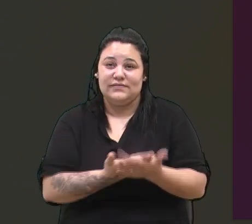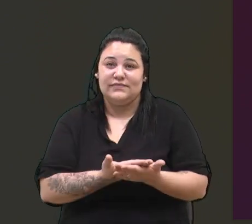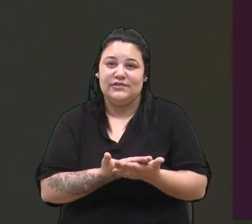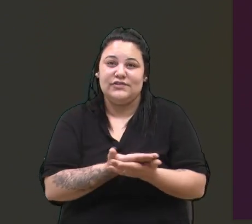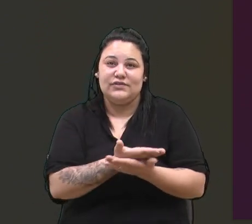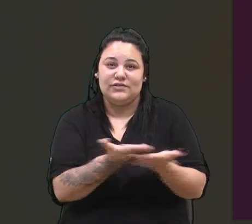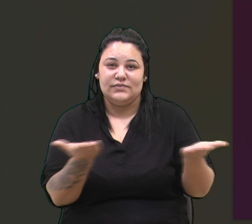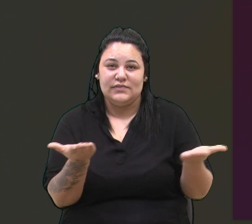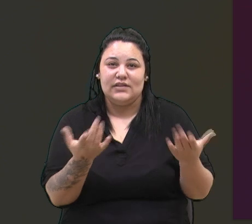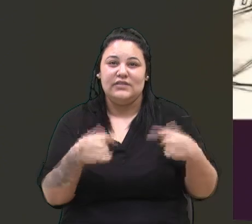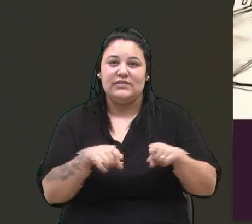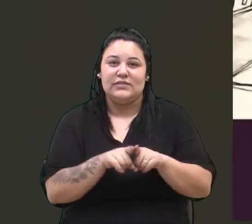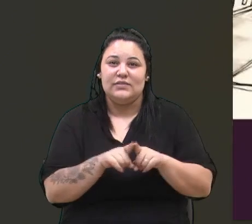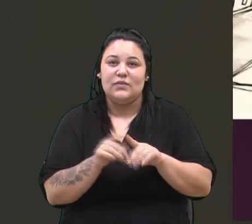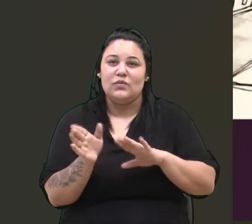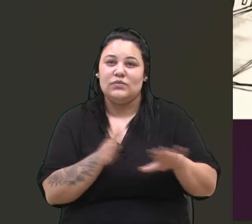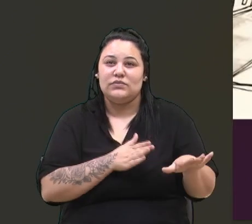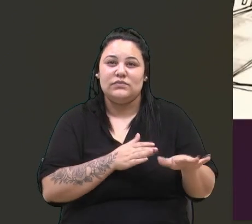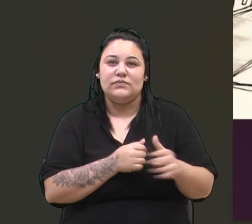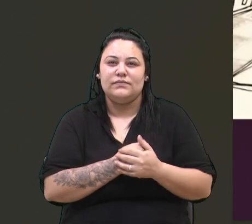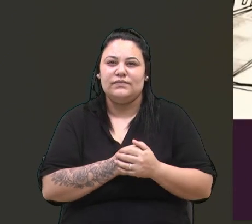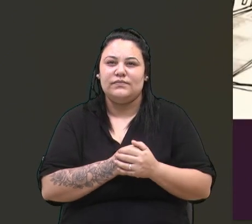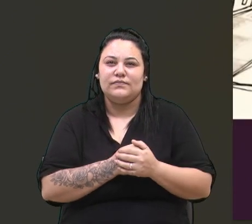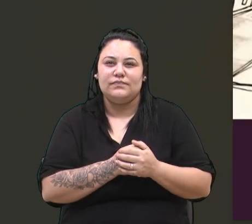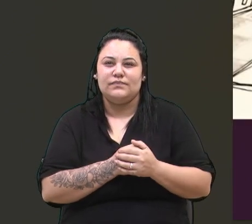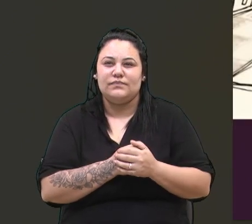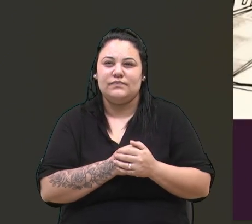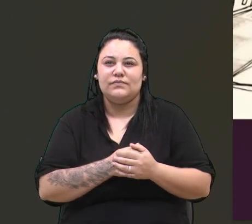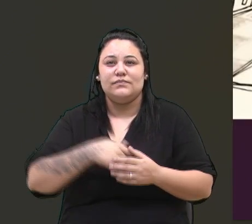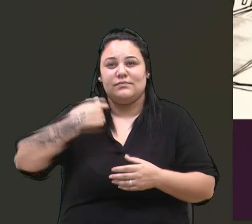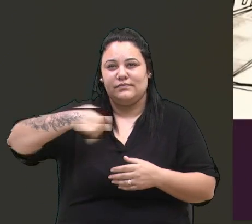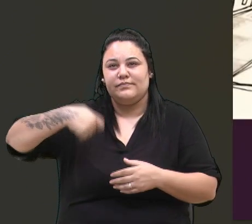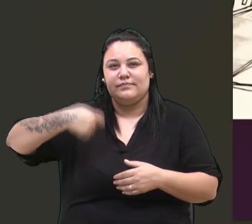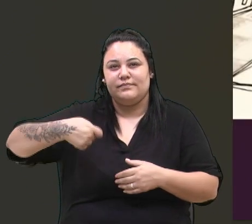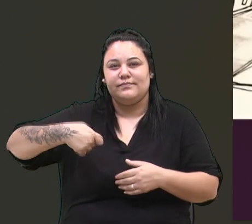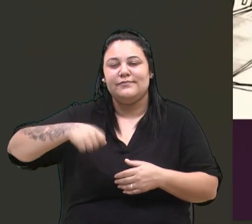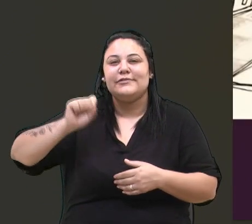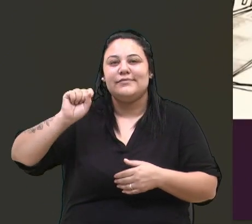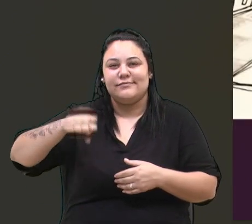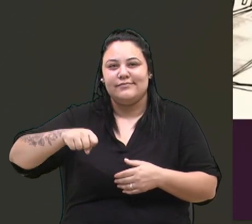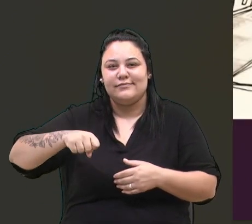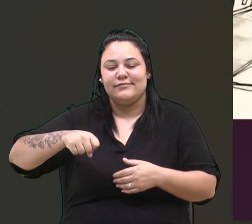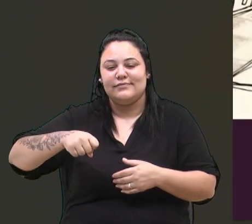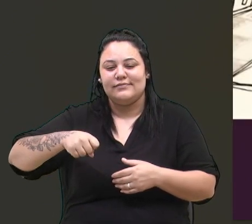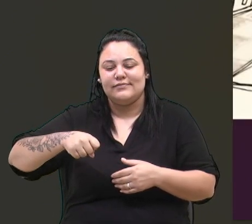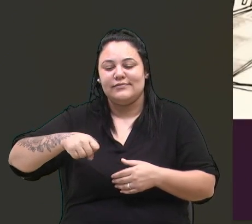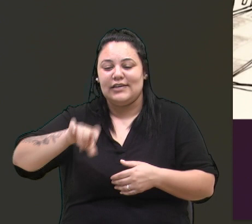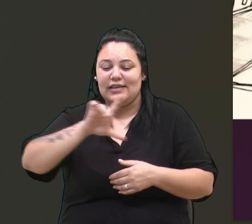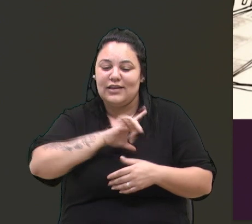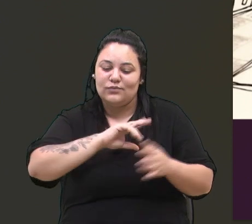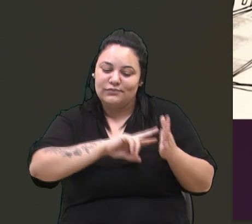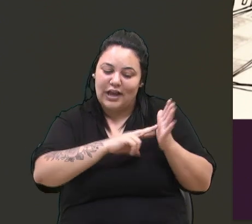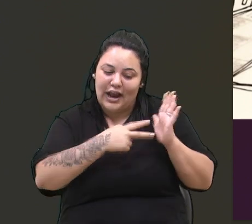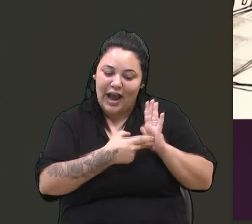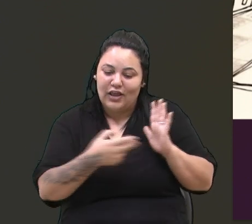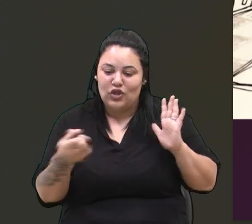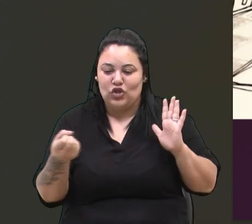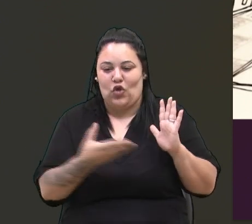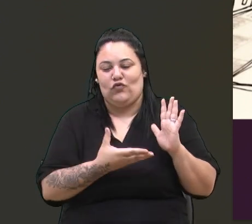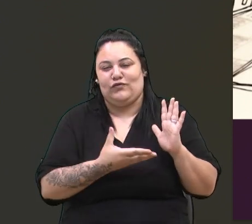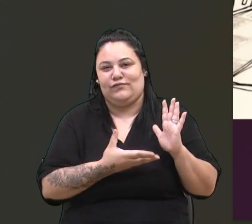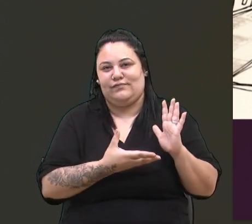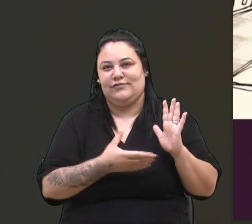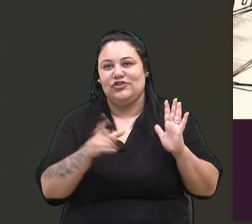espaços, pode passar, Matheus, eles precisam ser ressignificados. A gente tem uma